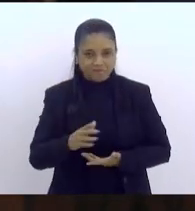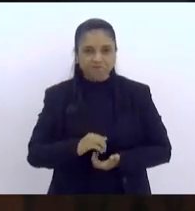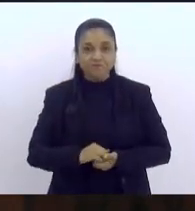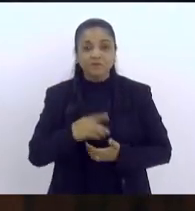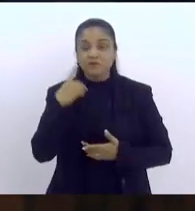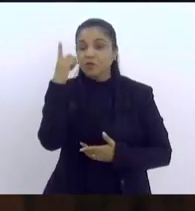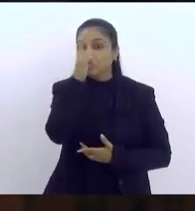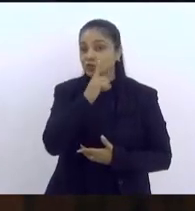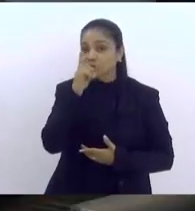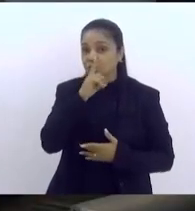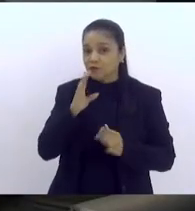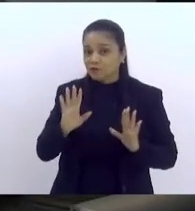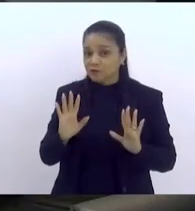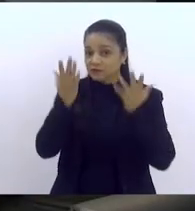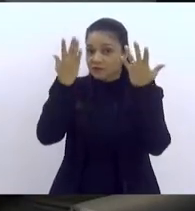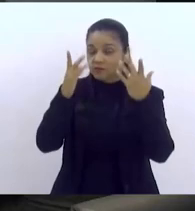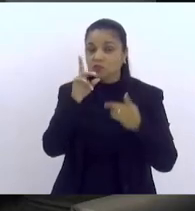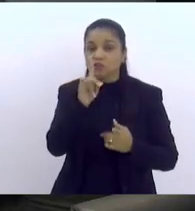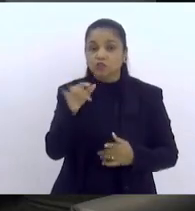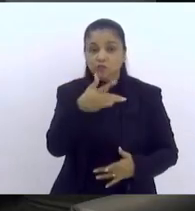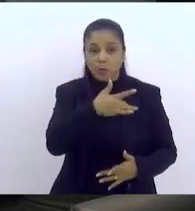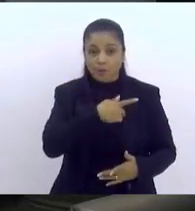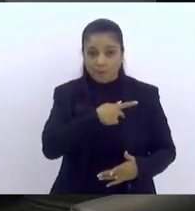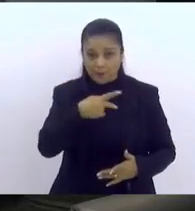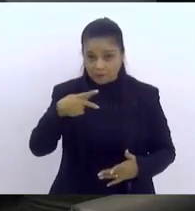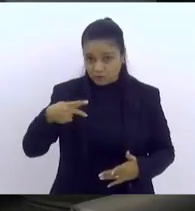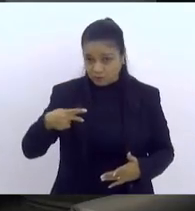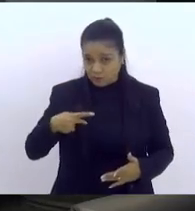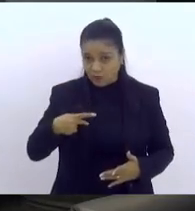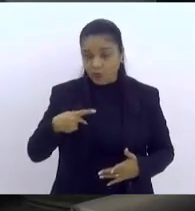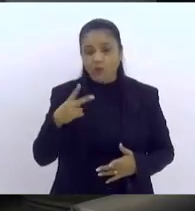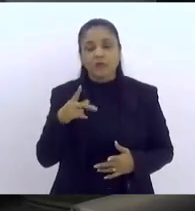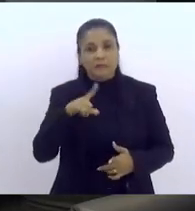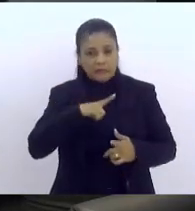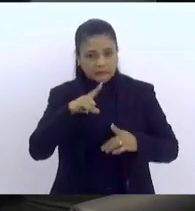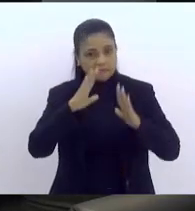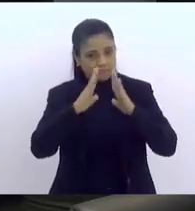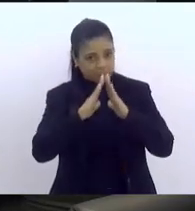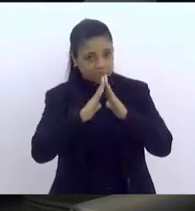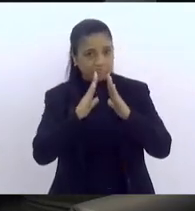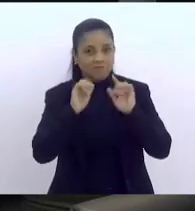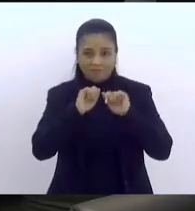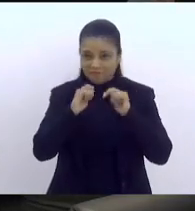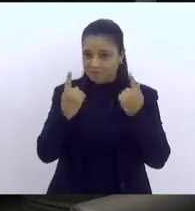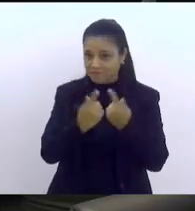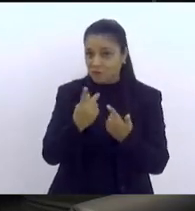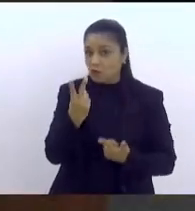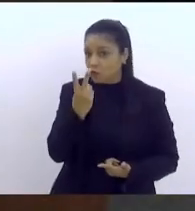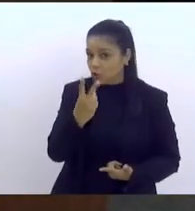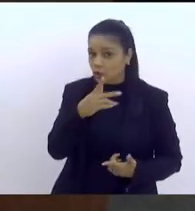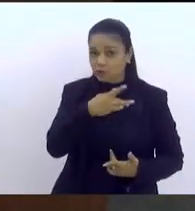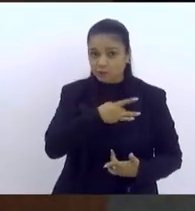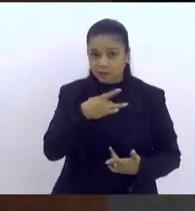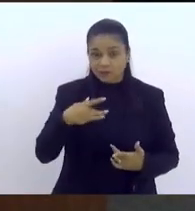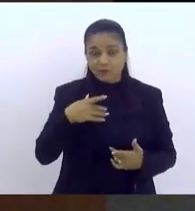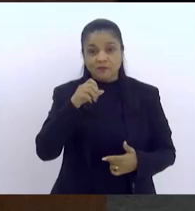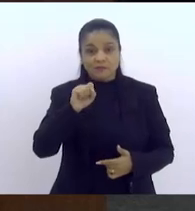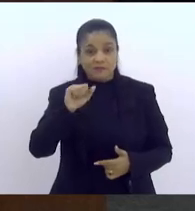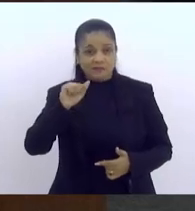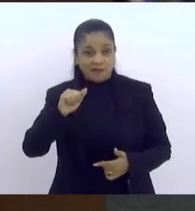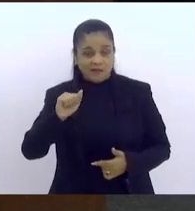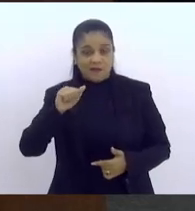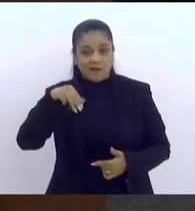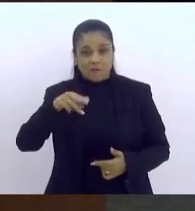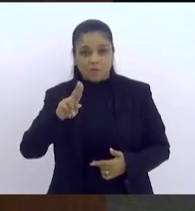Domingo foi celebrado o Dia do Pastor e nessa casa temos dois pastores, né, amigos nobres deputados, Samuel Malafaia